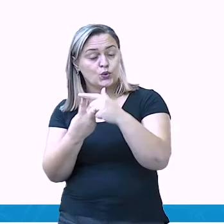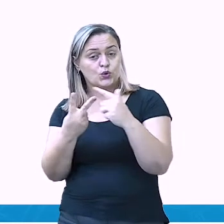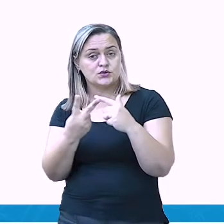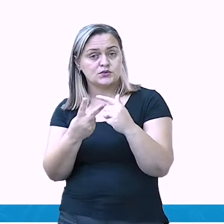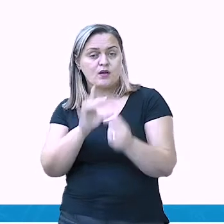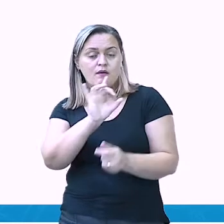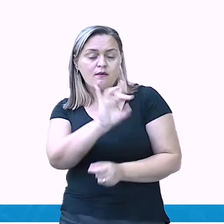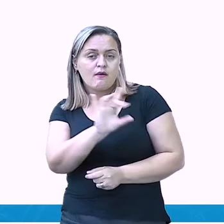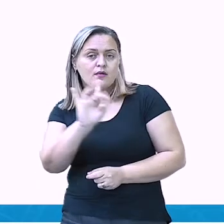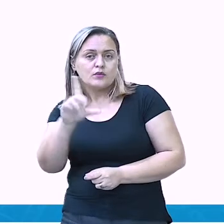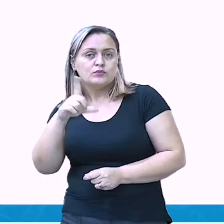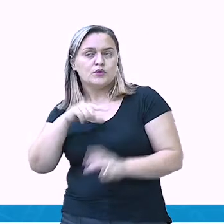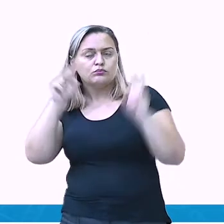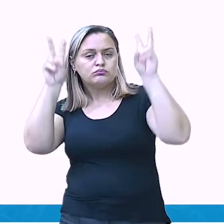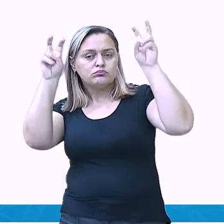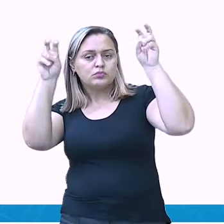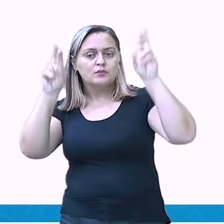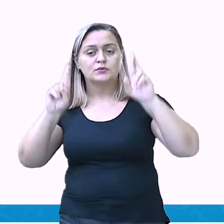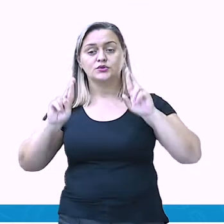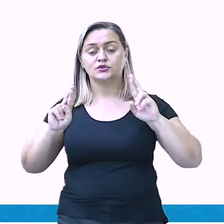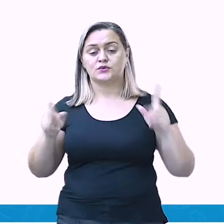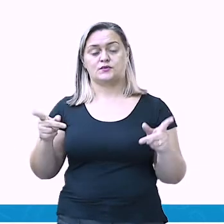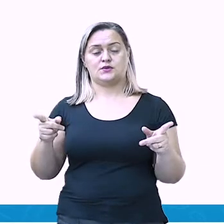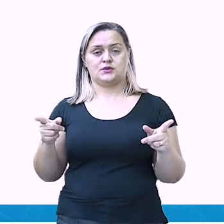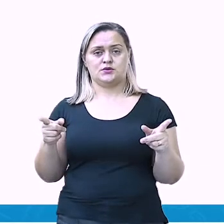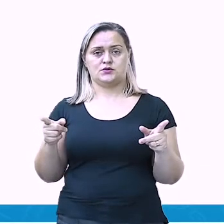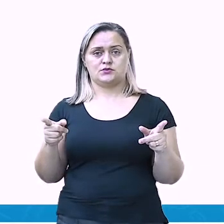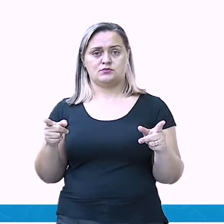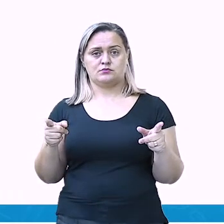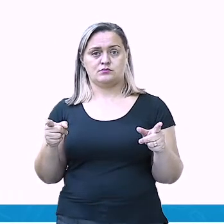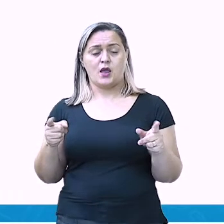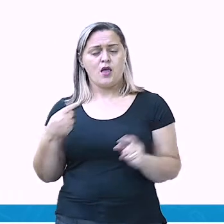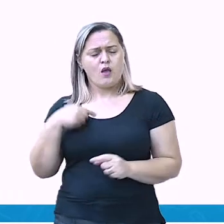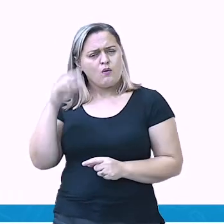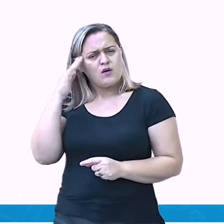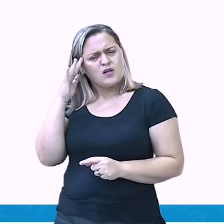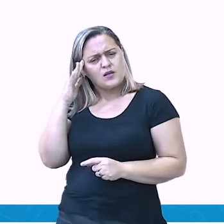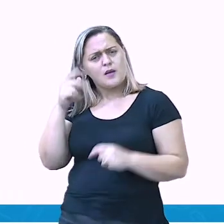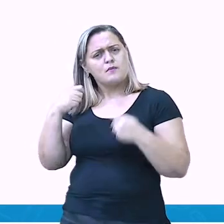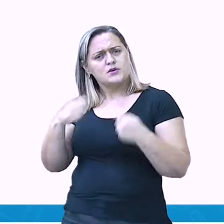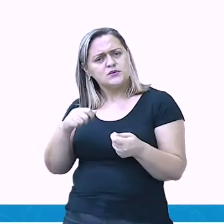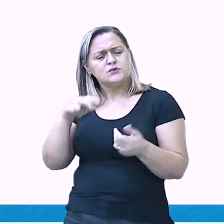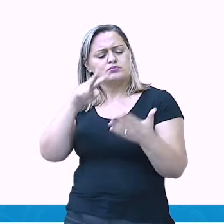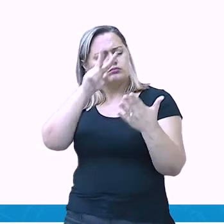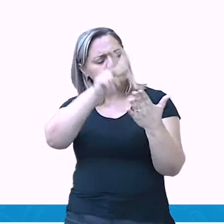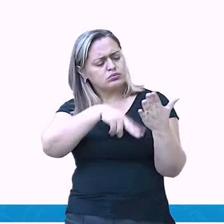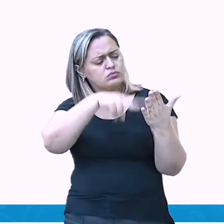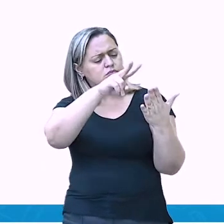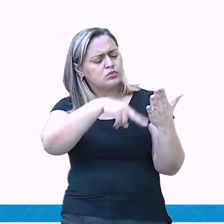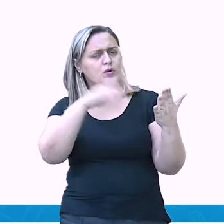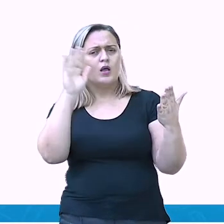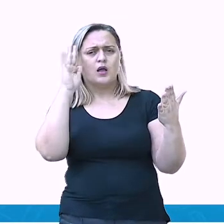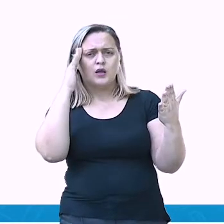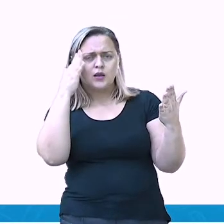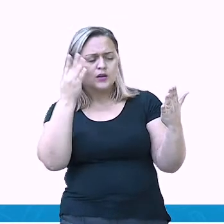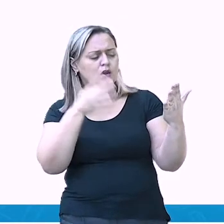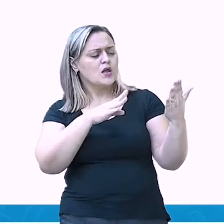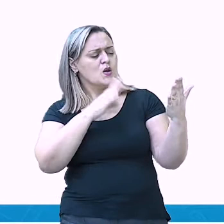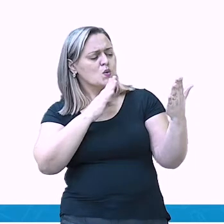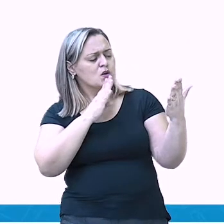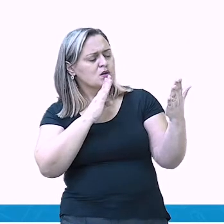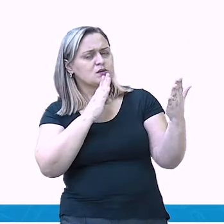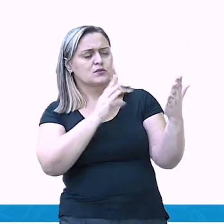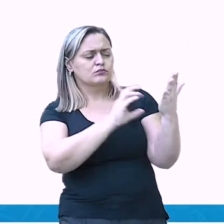nós entendermos esses mapas, nós precisamos entender e compreender cada desenho desse, cada